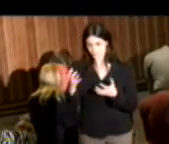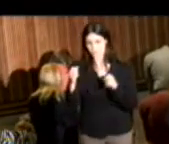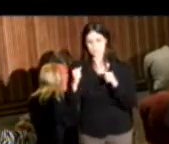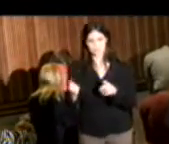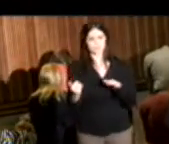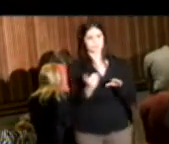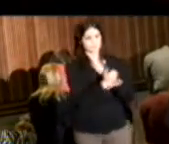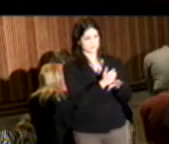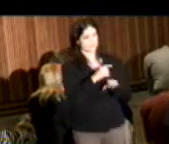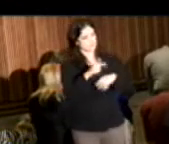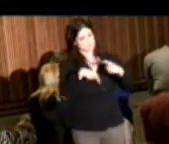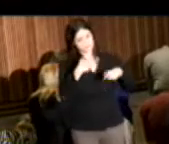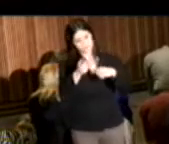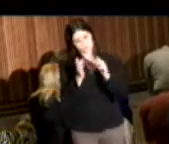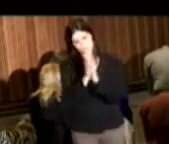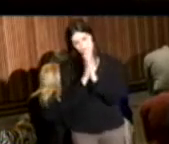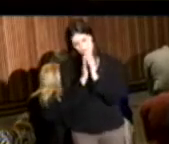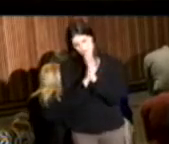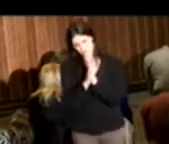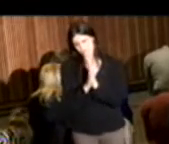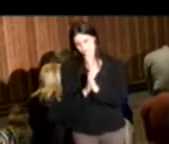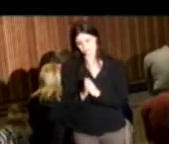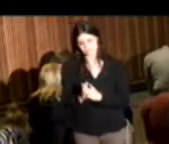cá, eu quero orar com você.